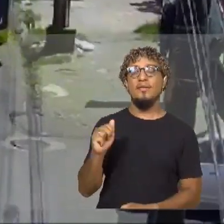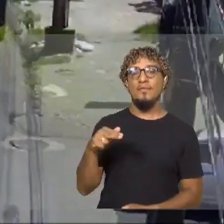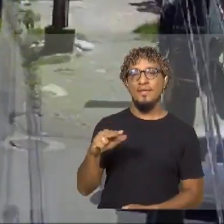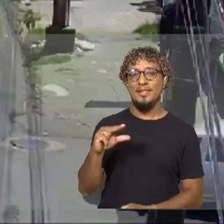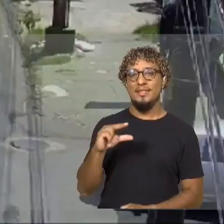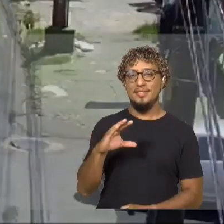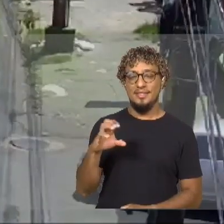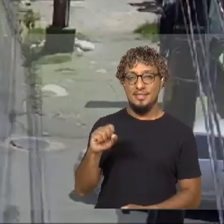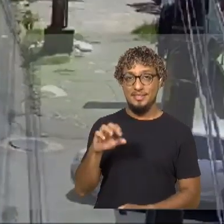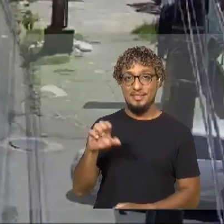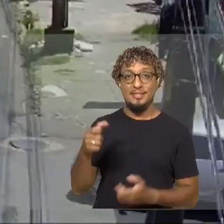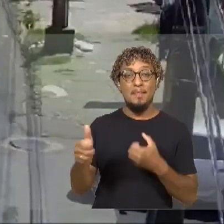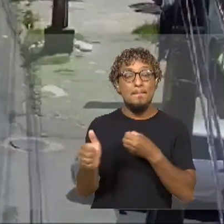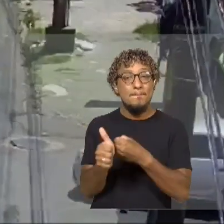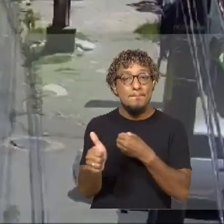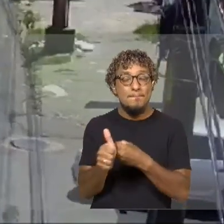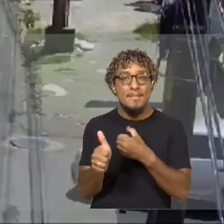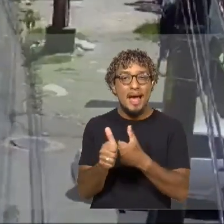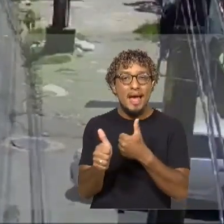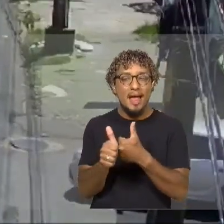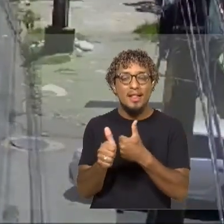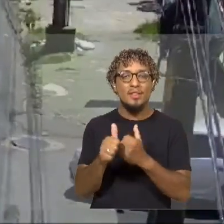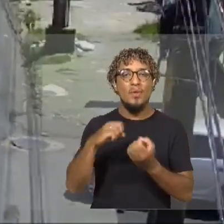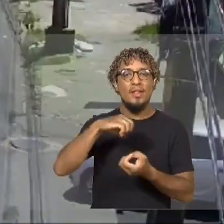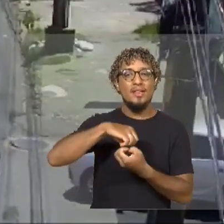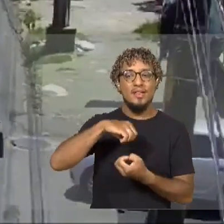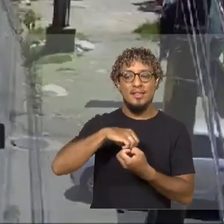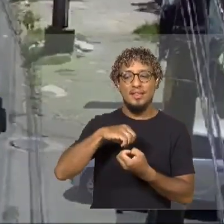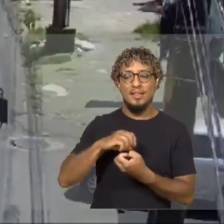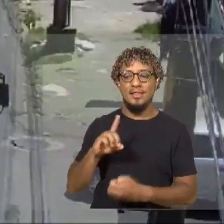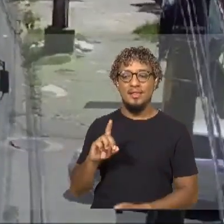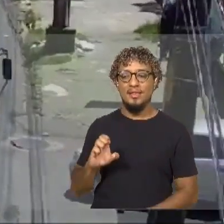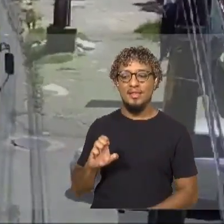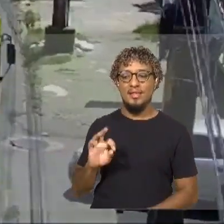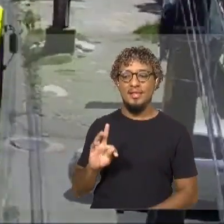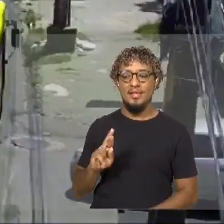Está aí, trânsito um pouco intenso, horário de almoço.